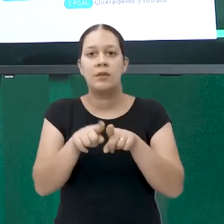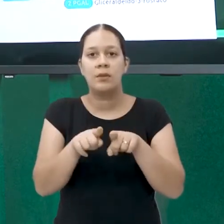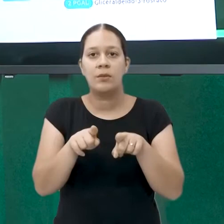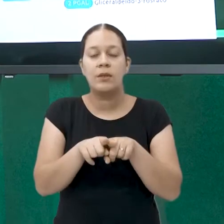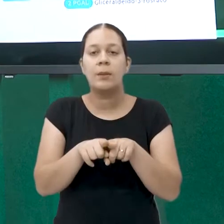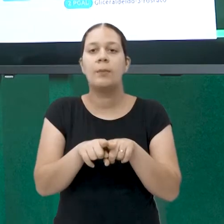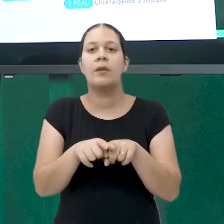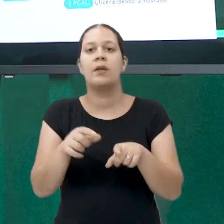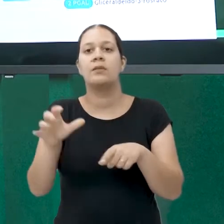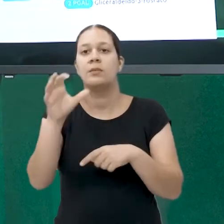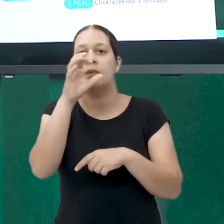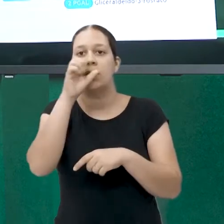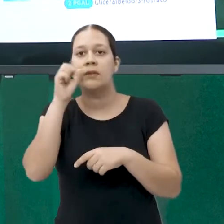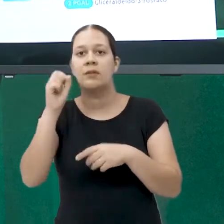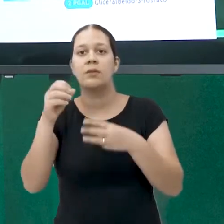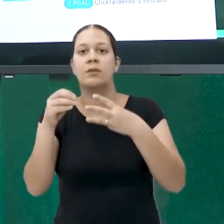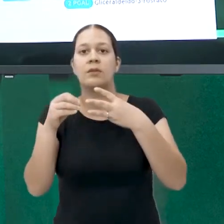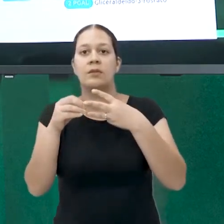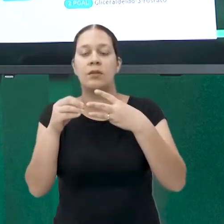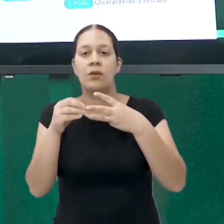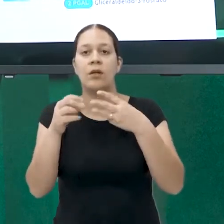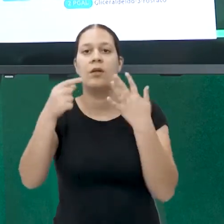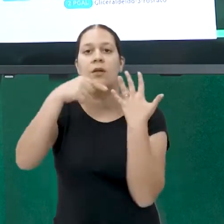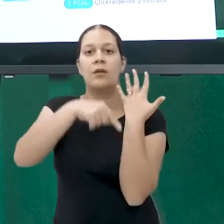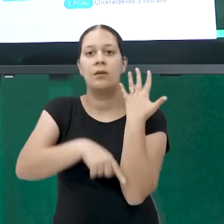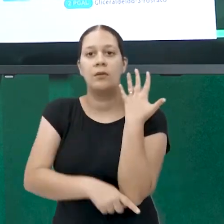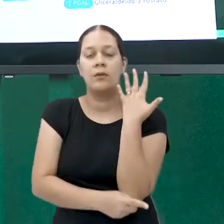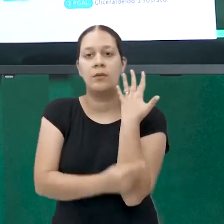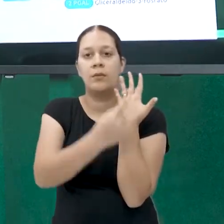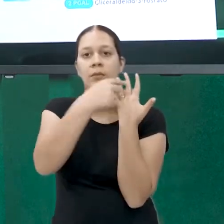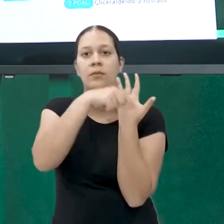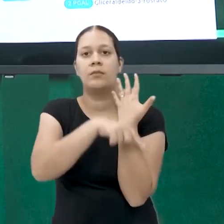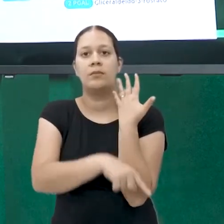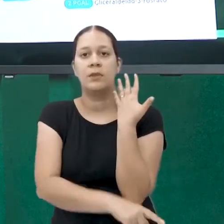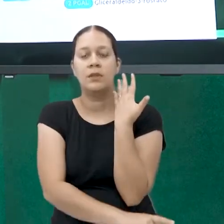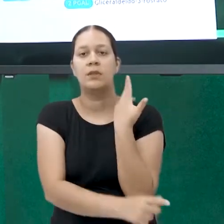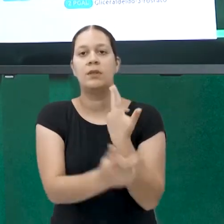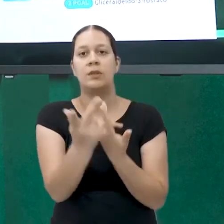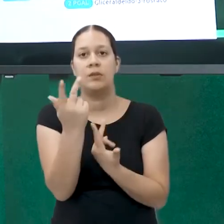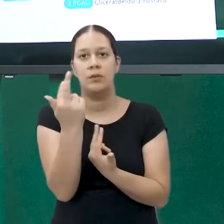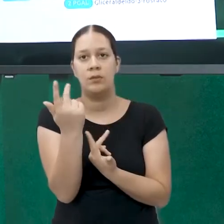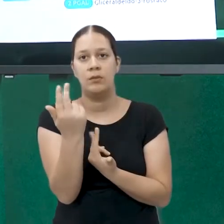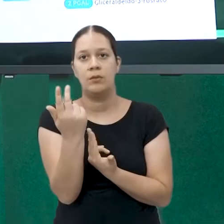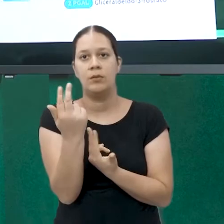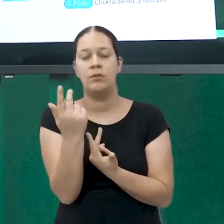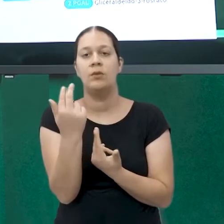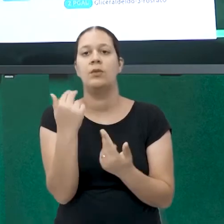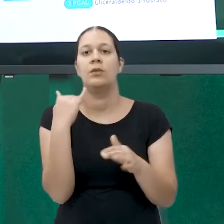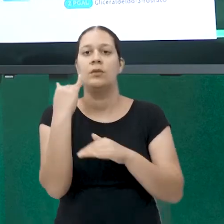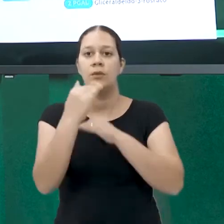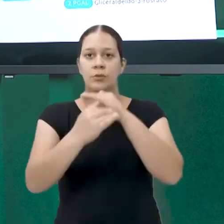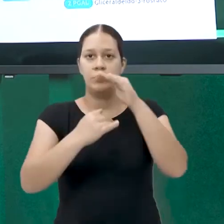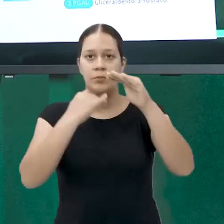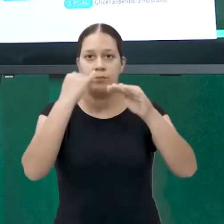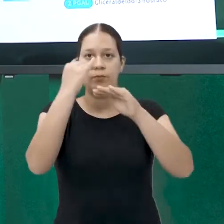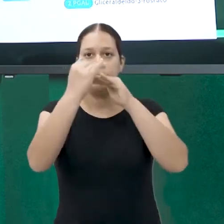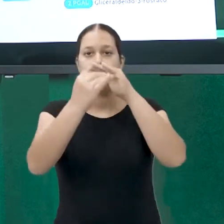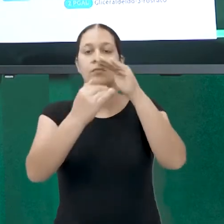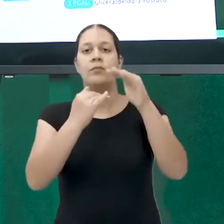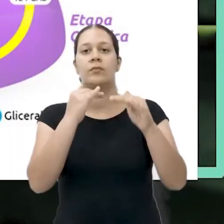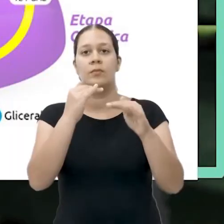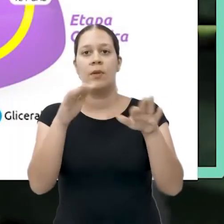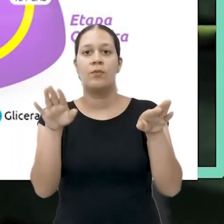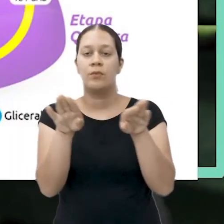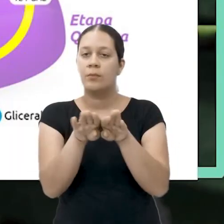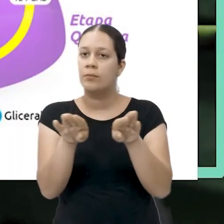contas, tanto a respiração celular quanto a fotossíntese, elas têm similaridades no processo, porque